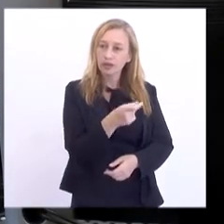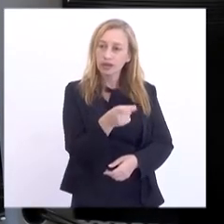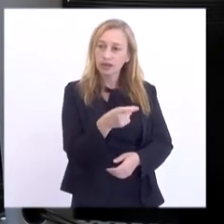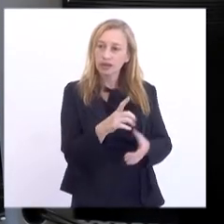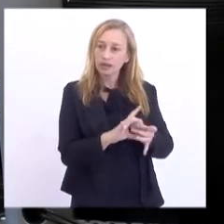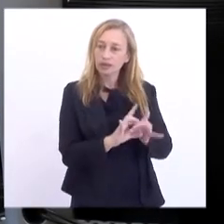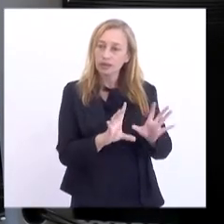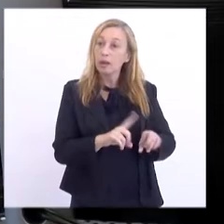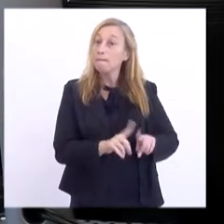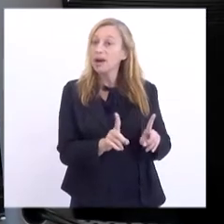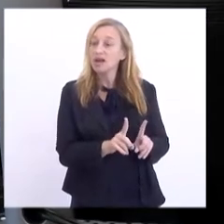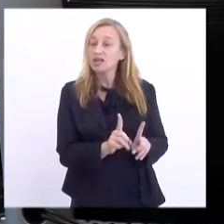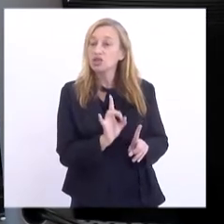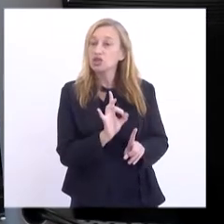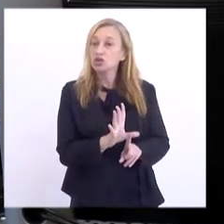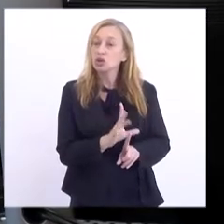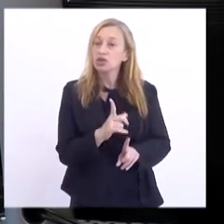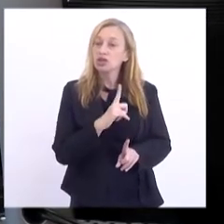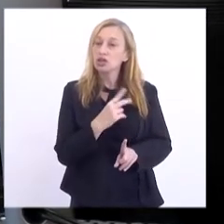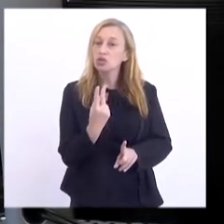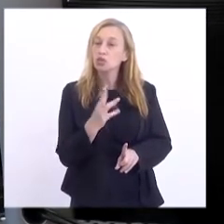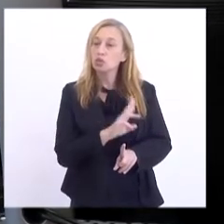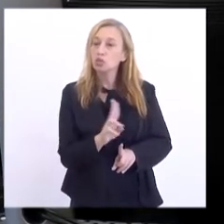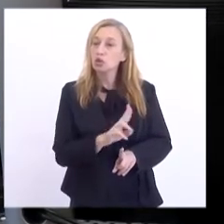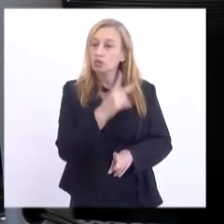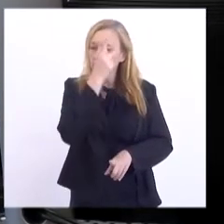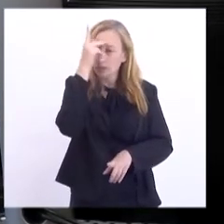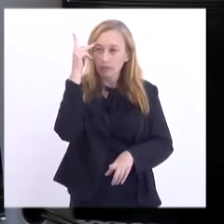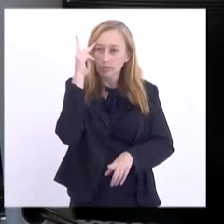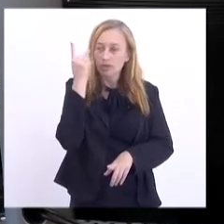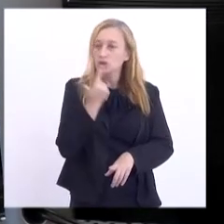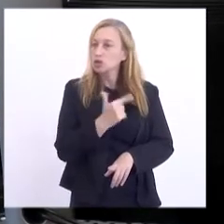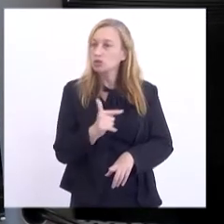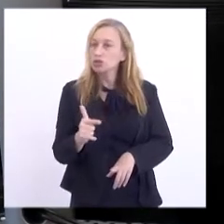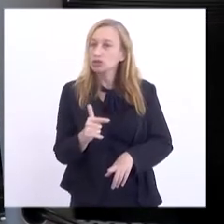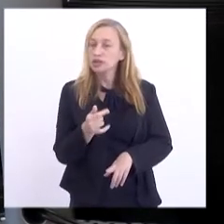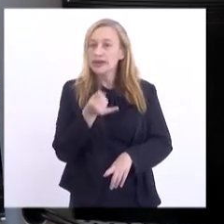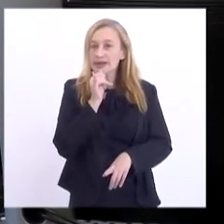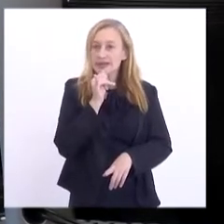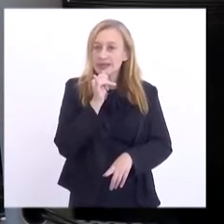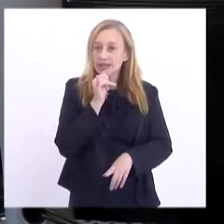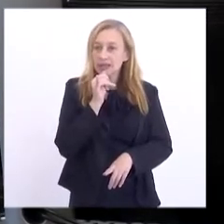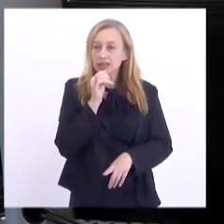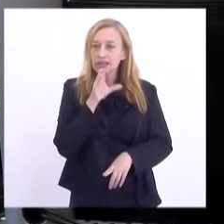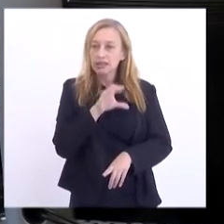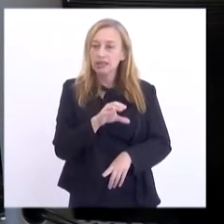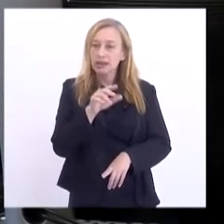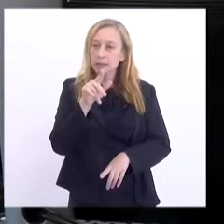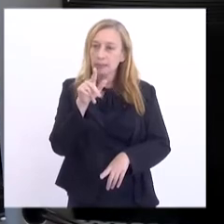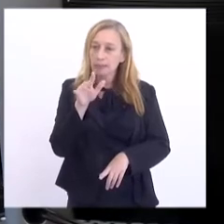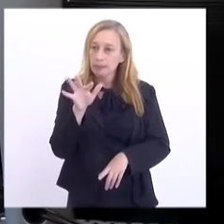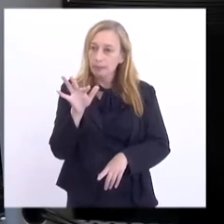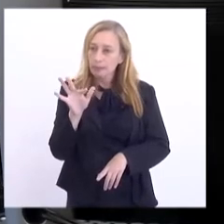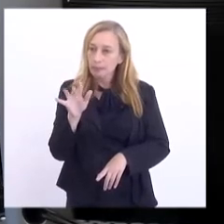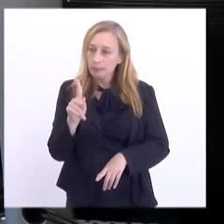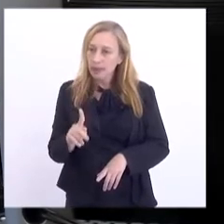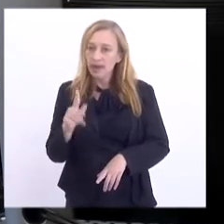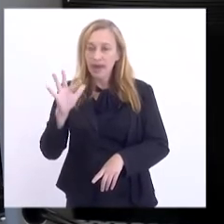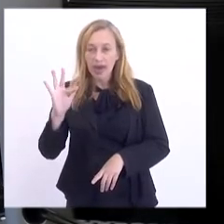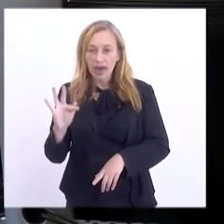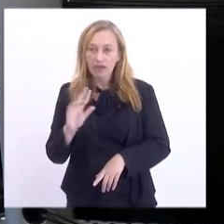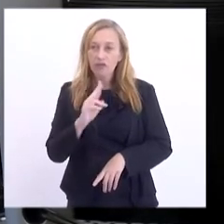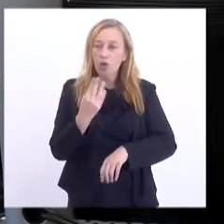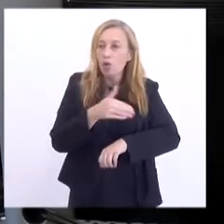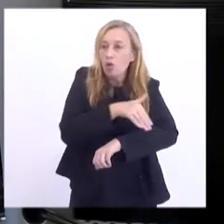disponibilizados mas só via o nome da pessoa e não havia por exemplo CPF ou endereço